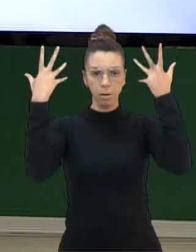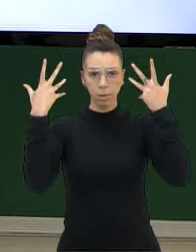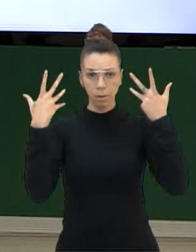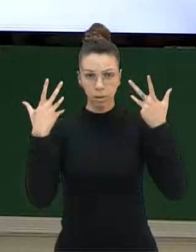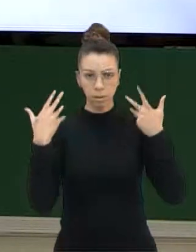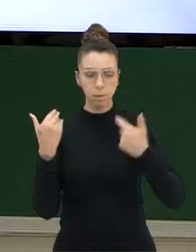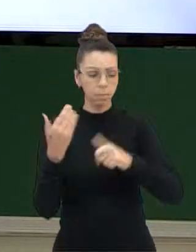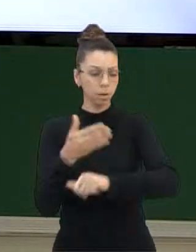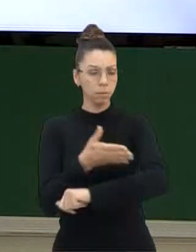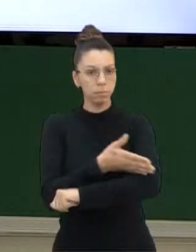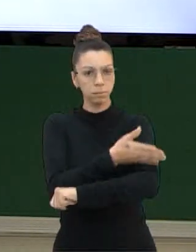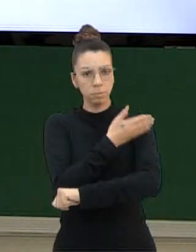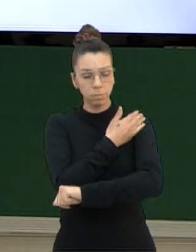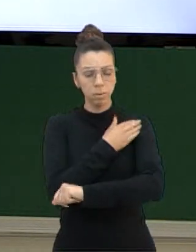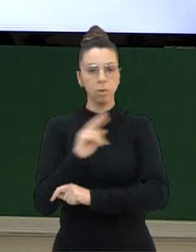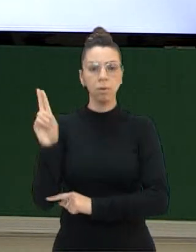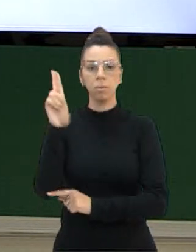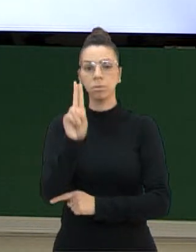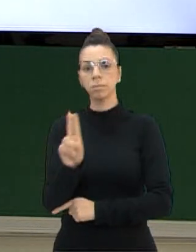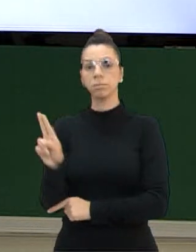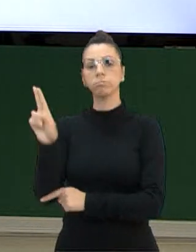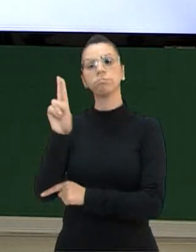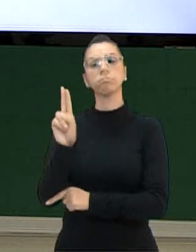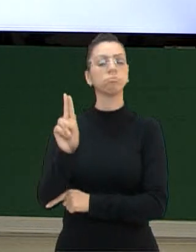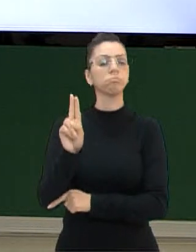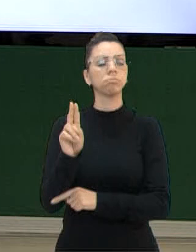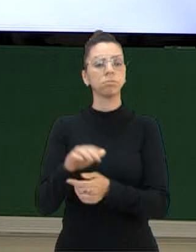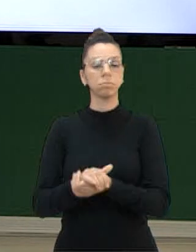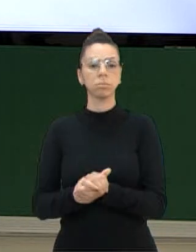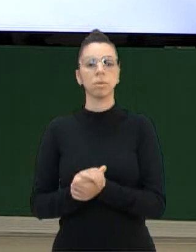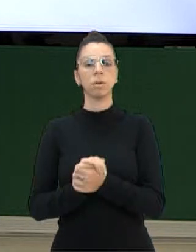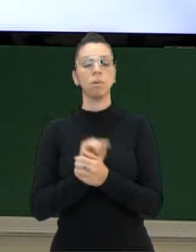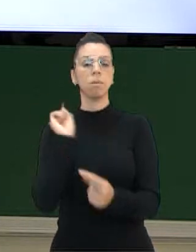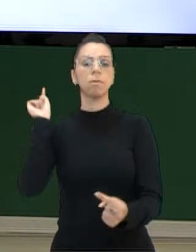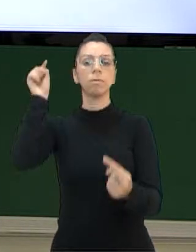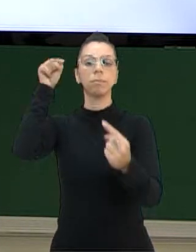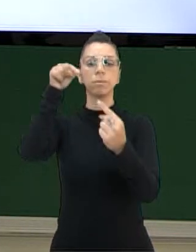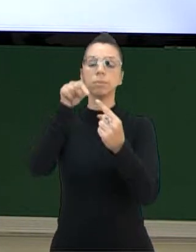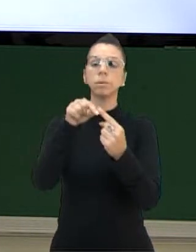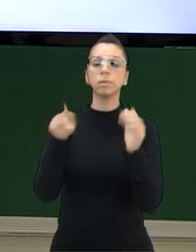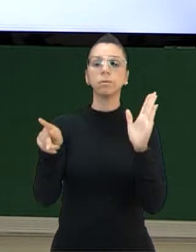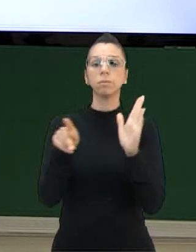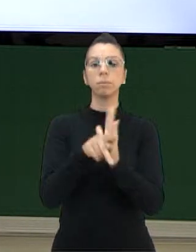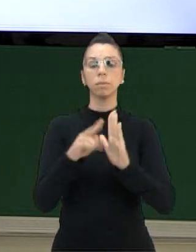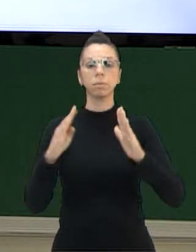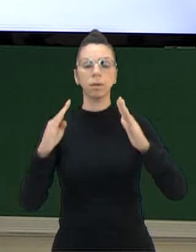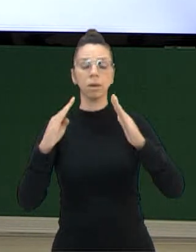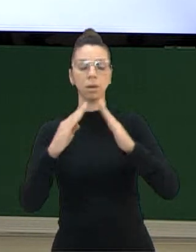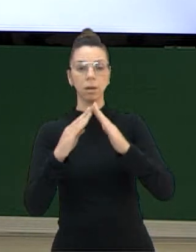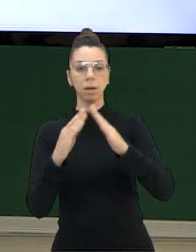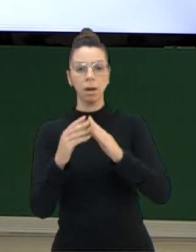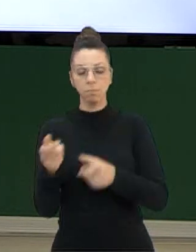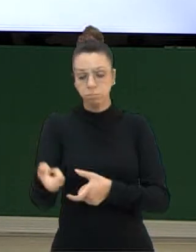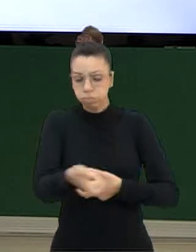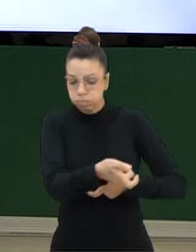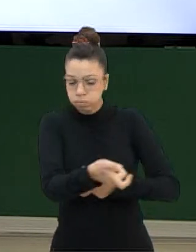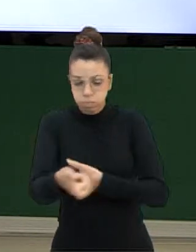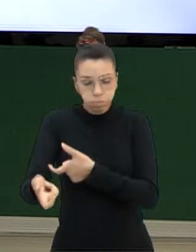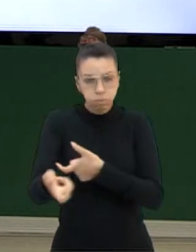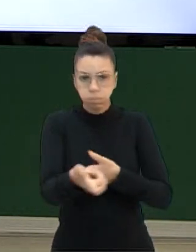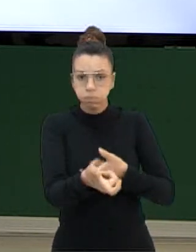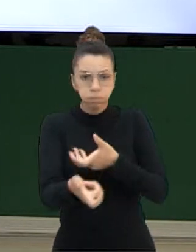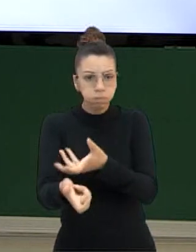pré-históricos sendo utilizados para uma finalidade, por exemplo, aqui doméstica. Um aspirador,